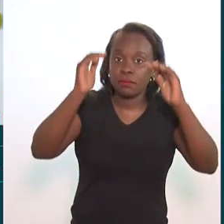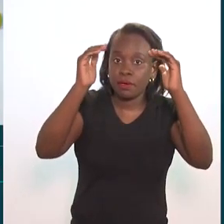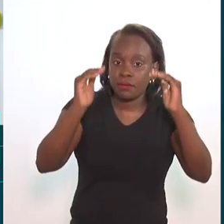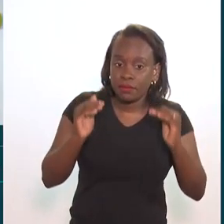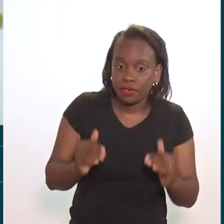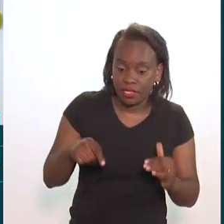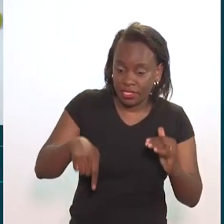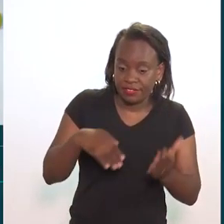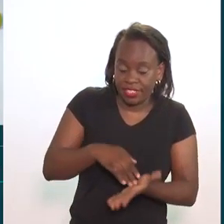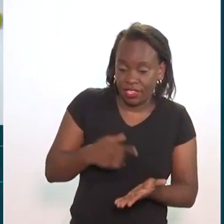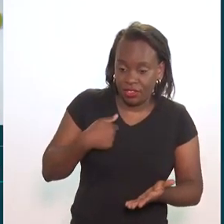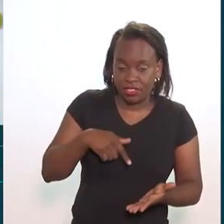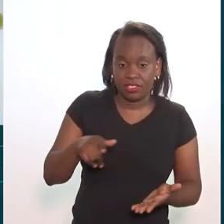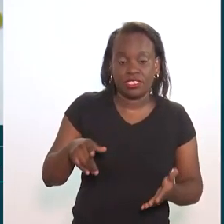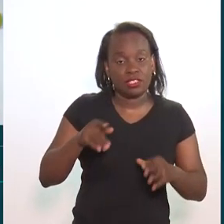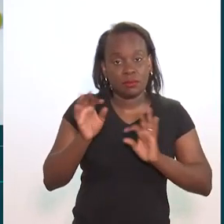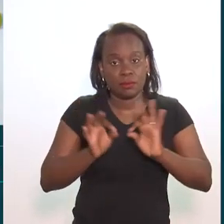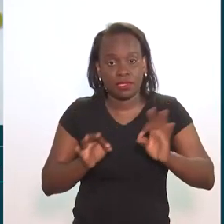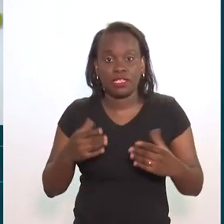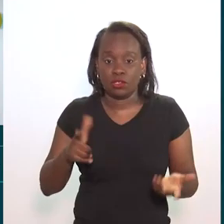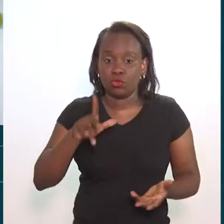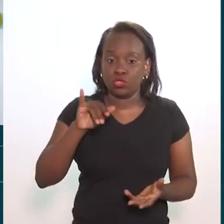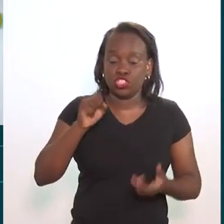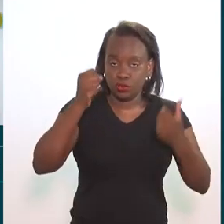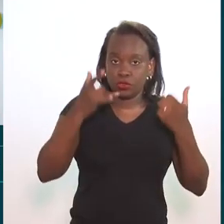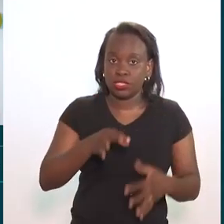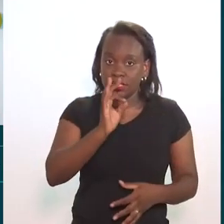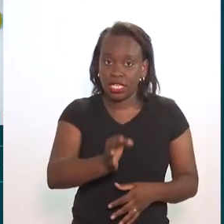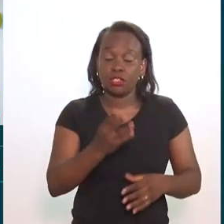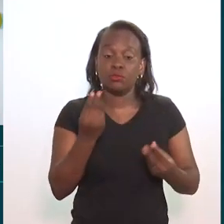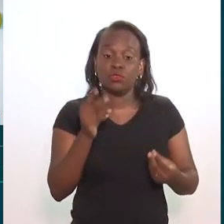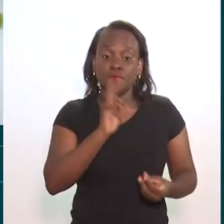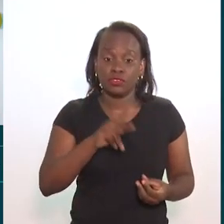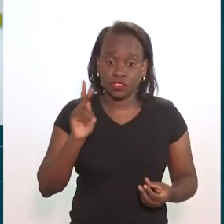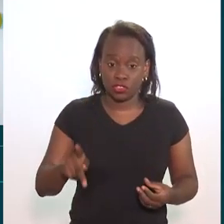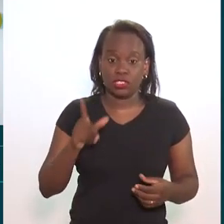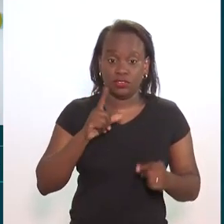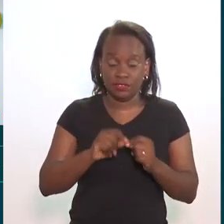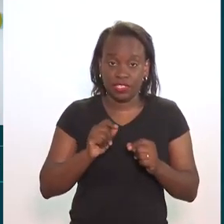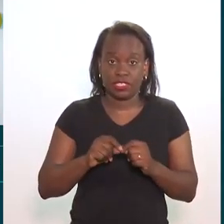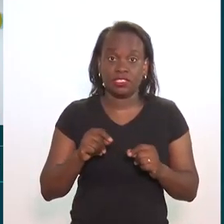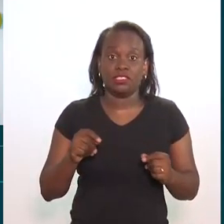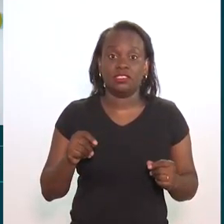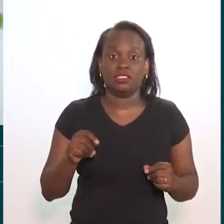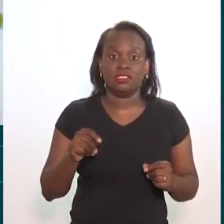estrutura chegar a gente a fazer. O Luiz falou muito certo, muitos professores que estão aí